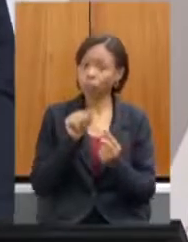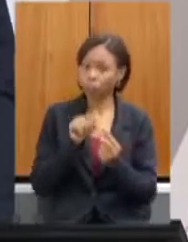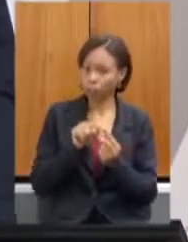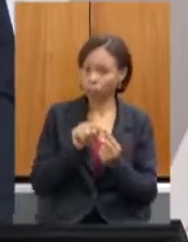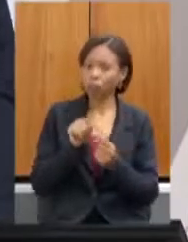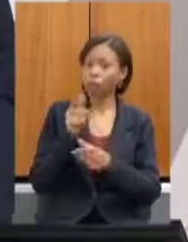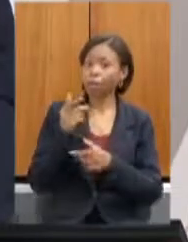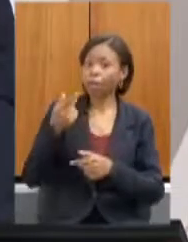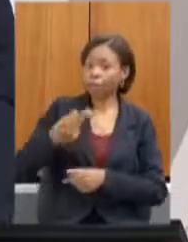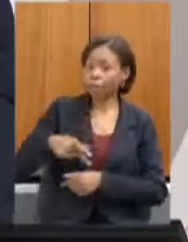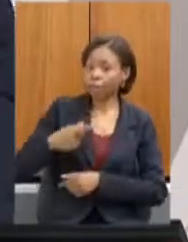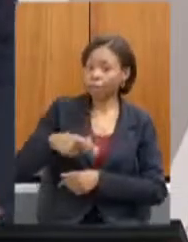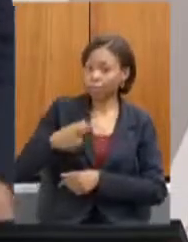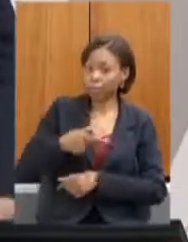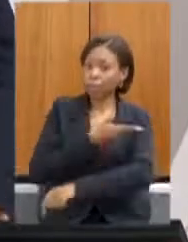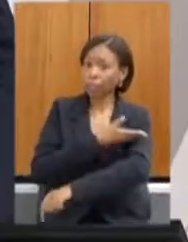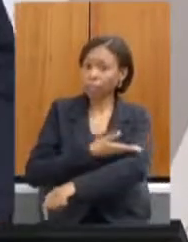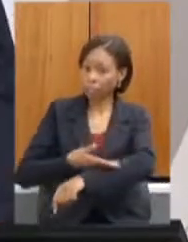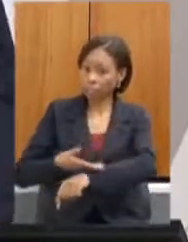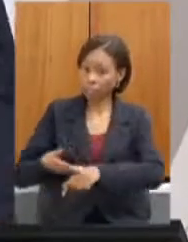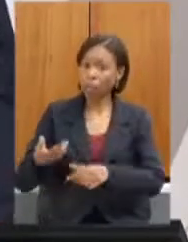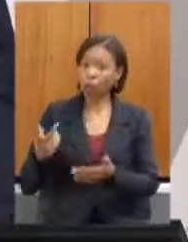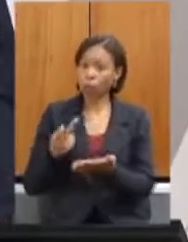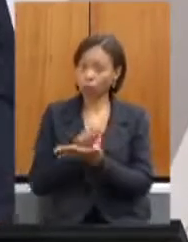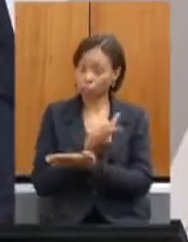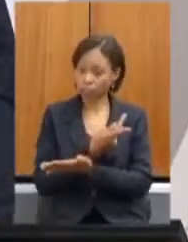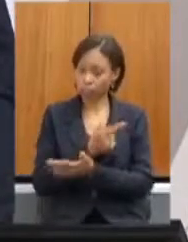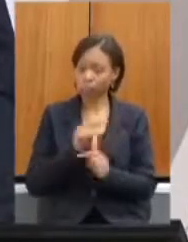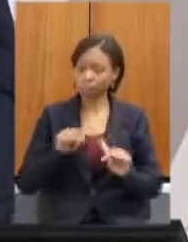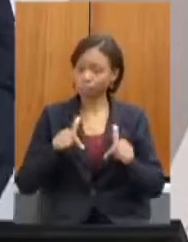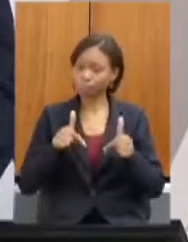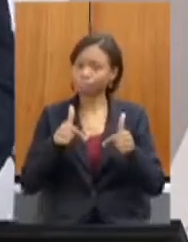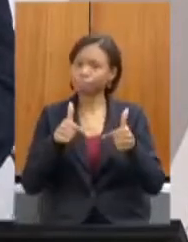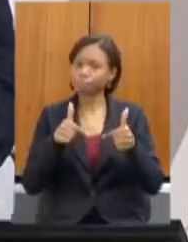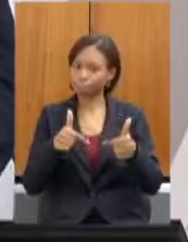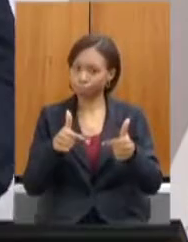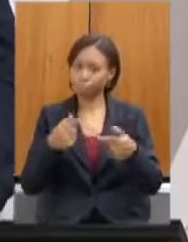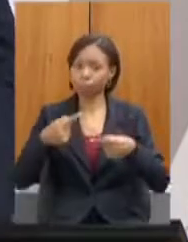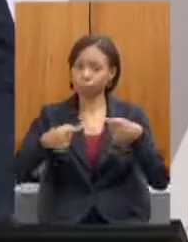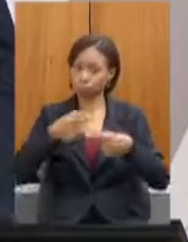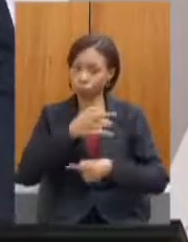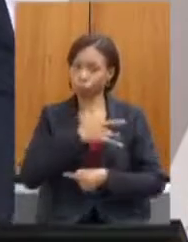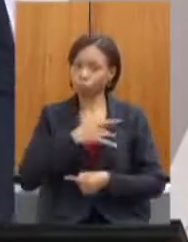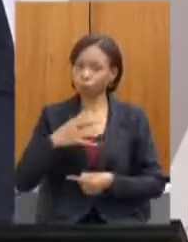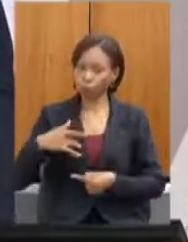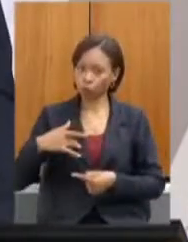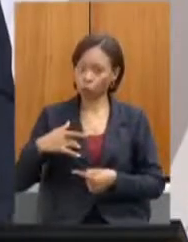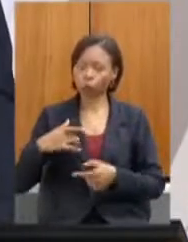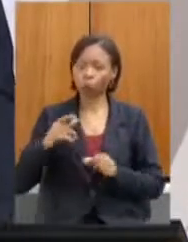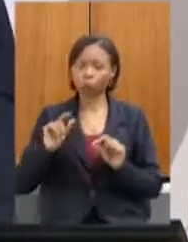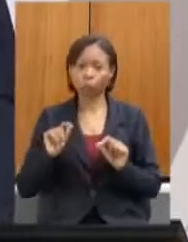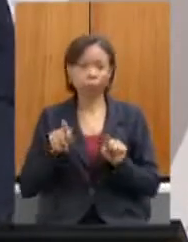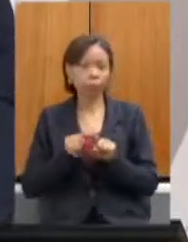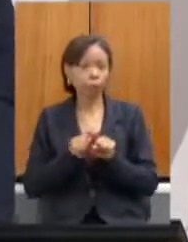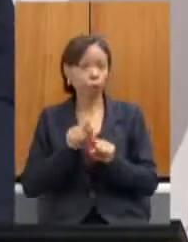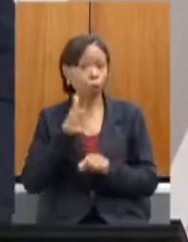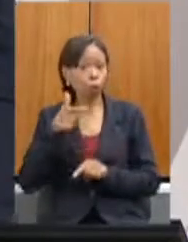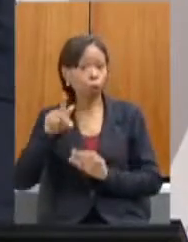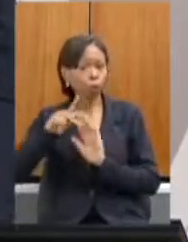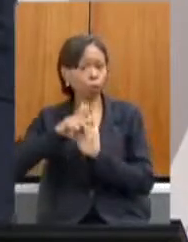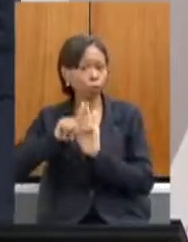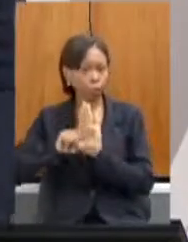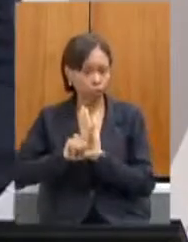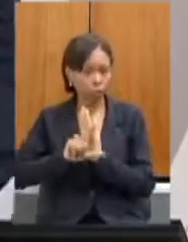na rotina das nossas políticas públicas Além disso o outro projeto de lei fazendo um programa de saúde única dentro do estado